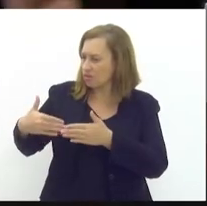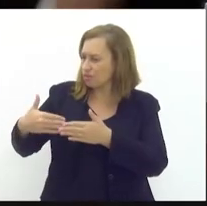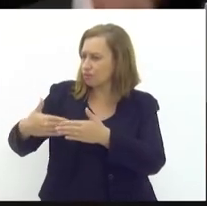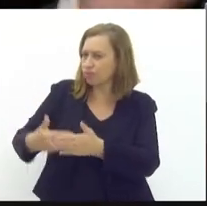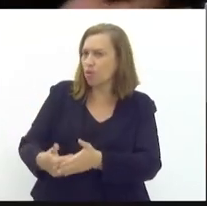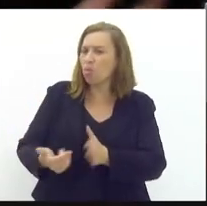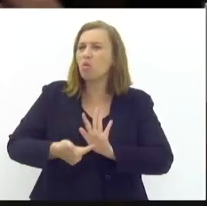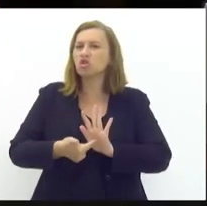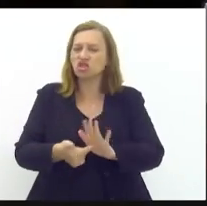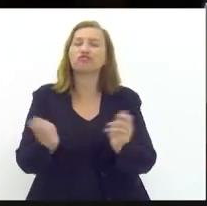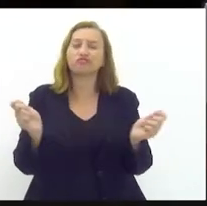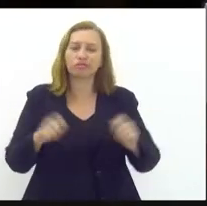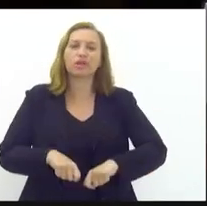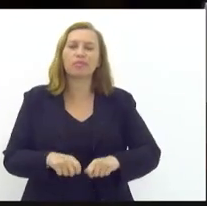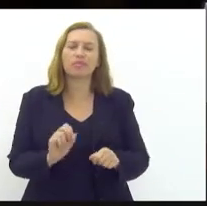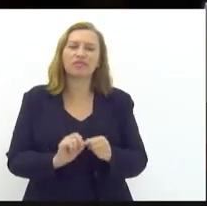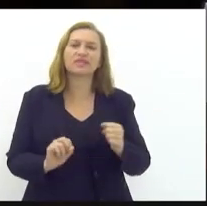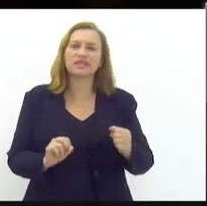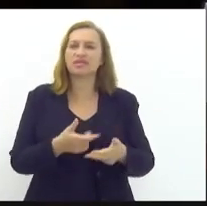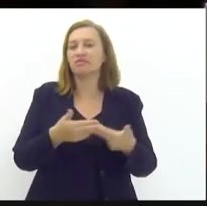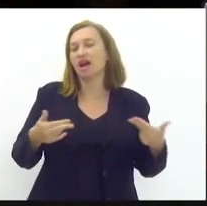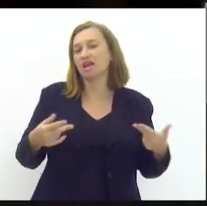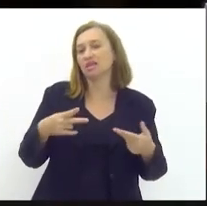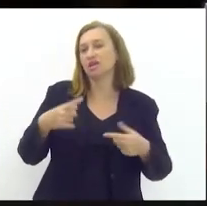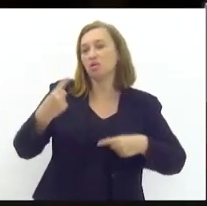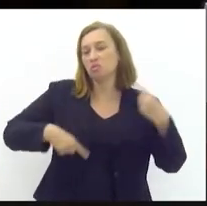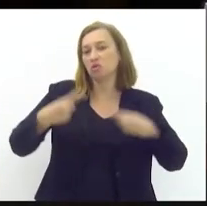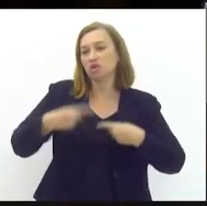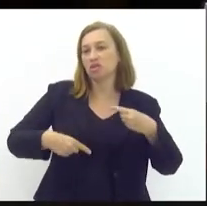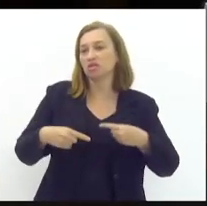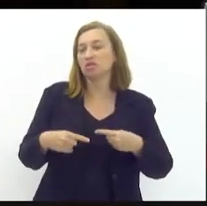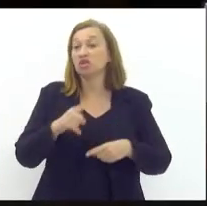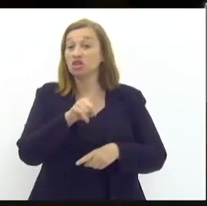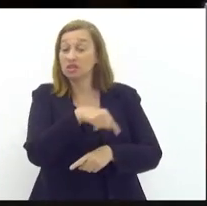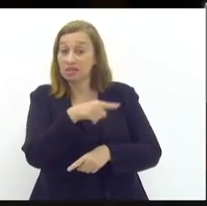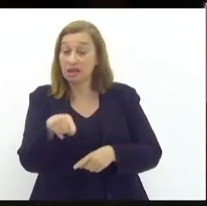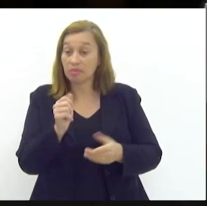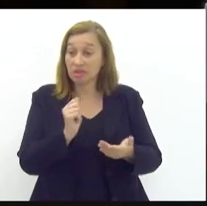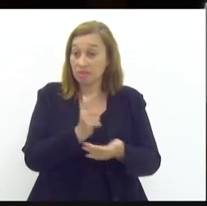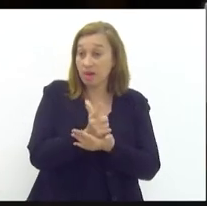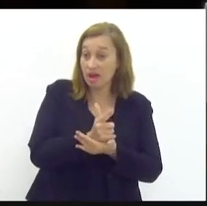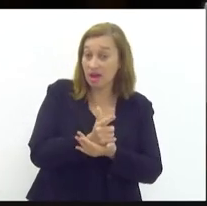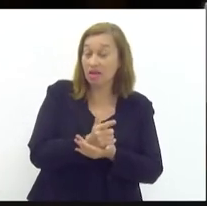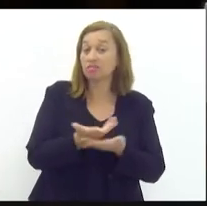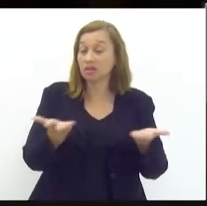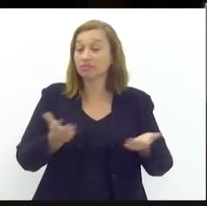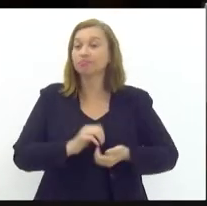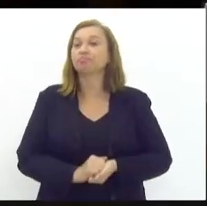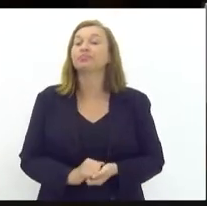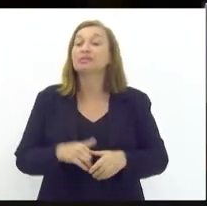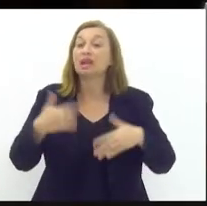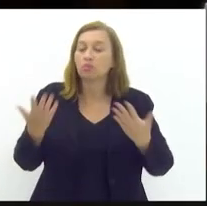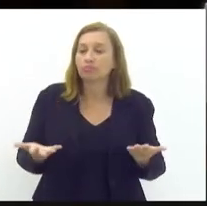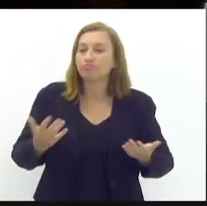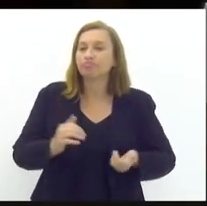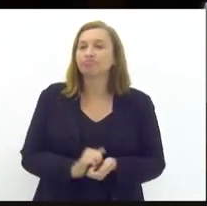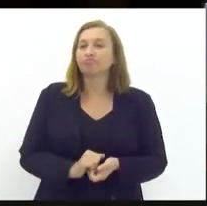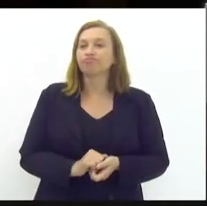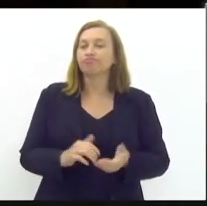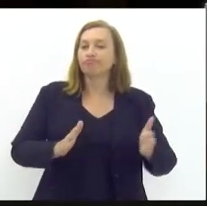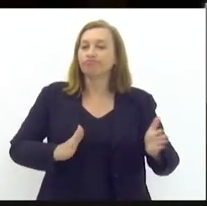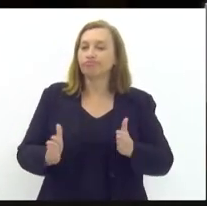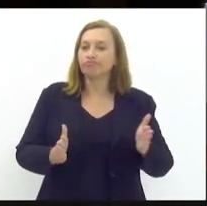que dá para fazer muita política desoneração E isso se generalizou então durante